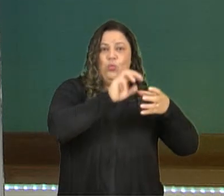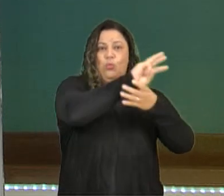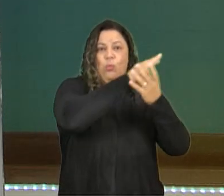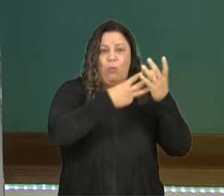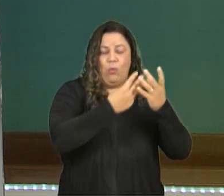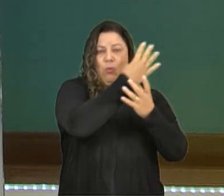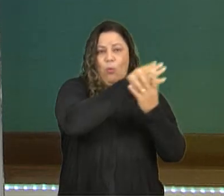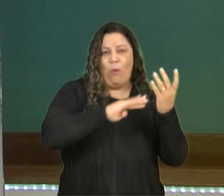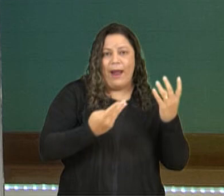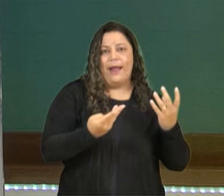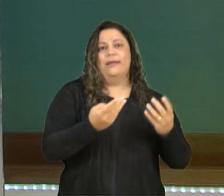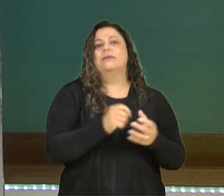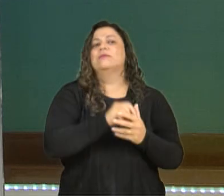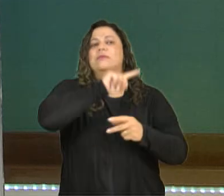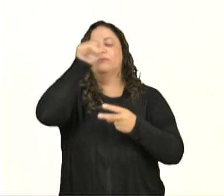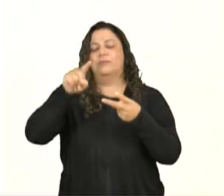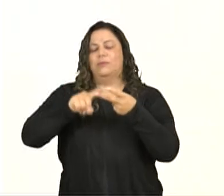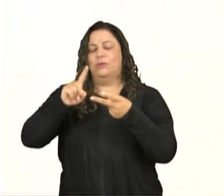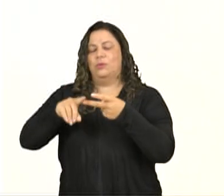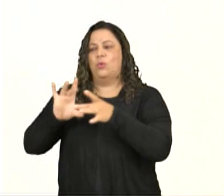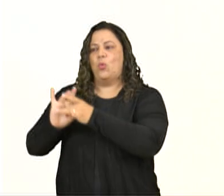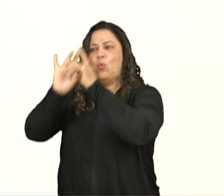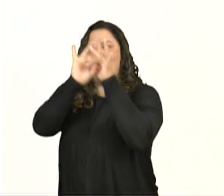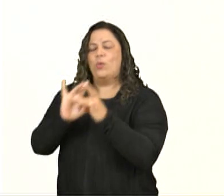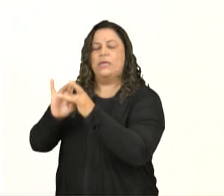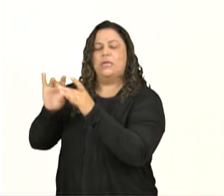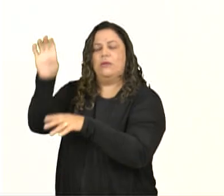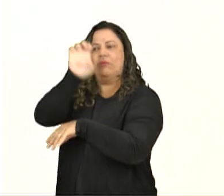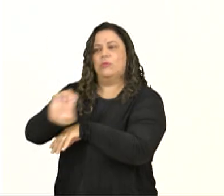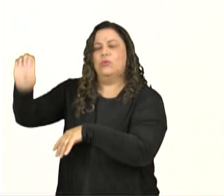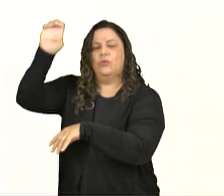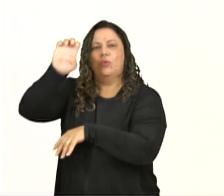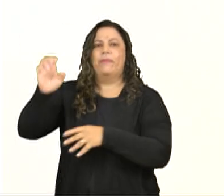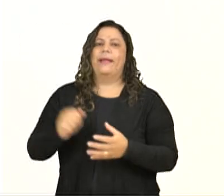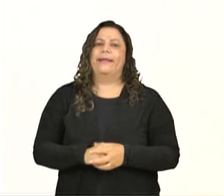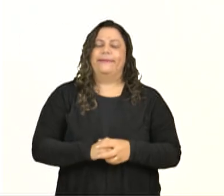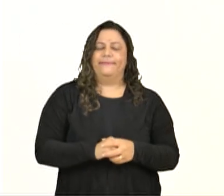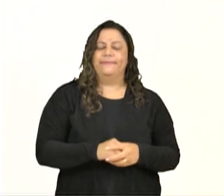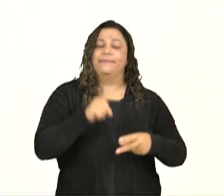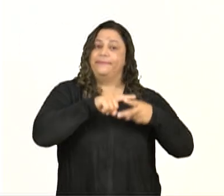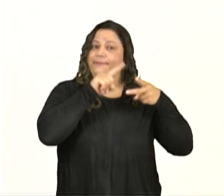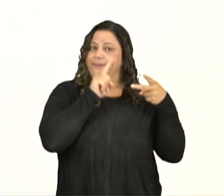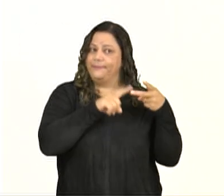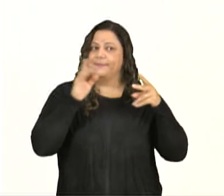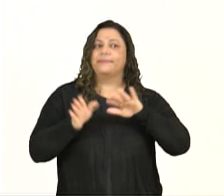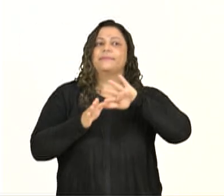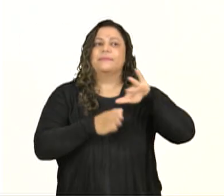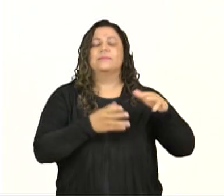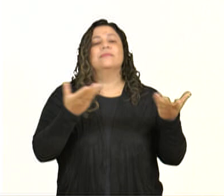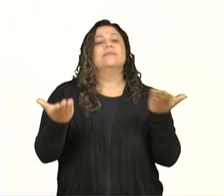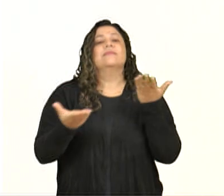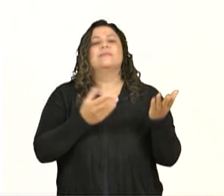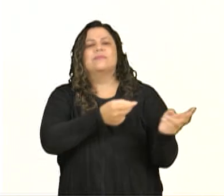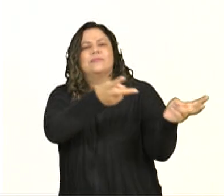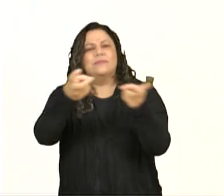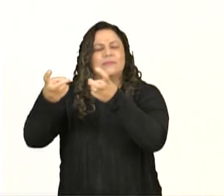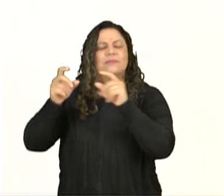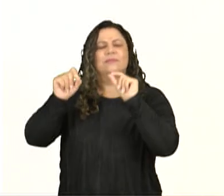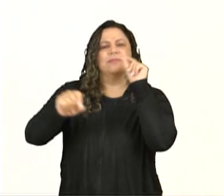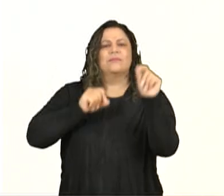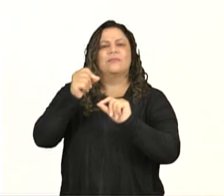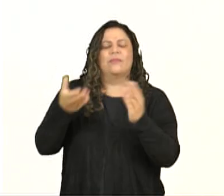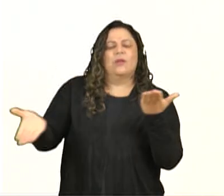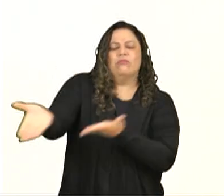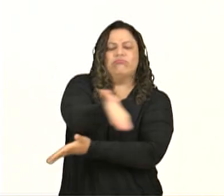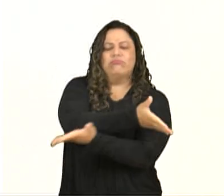da União Europeia. Dentro disso, não tem como não falar sobre essa passagem, esta